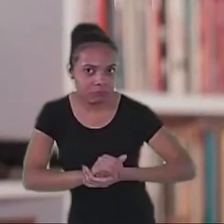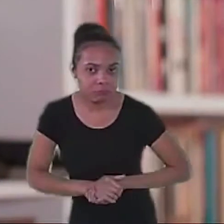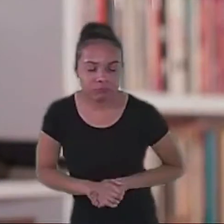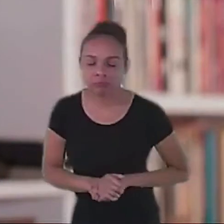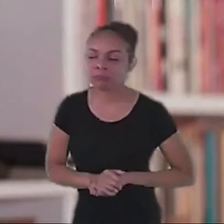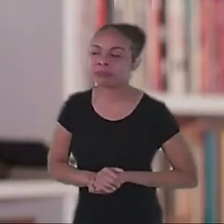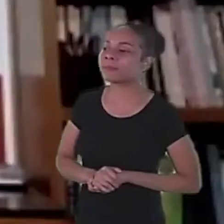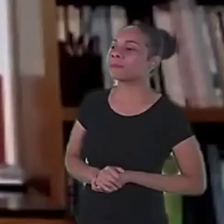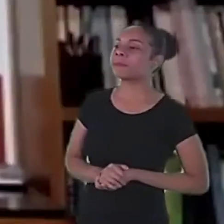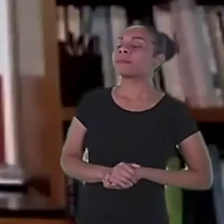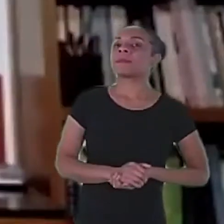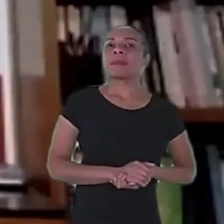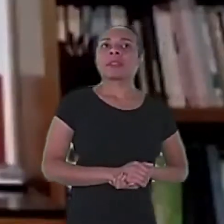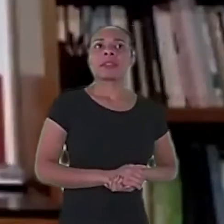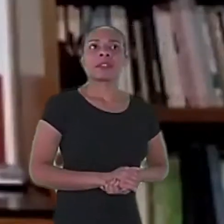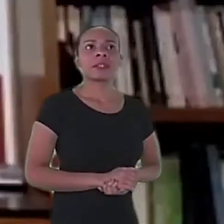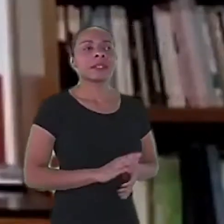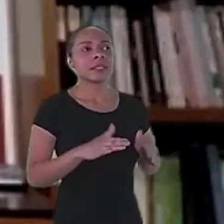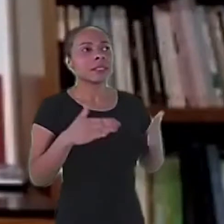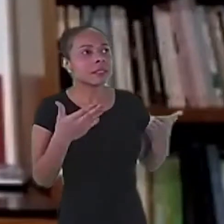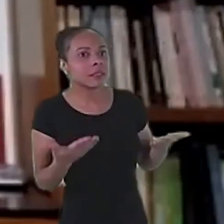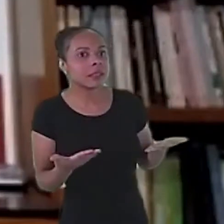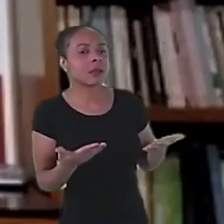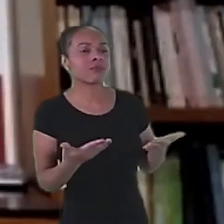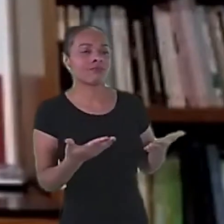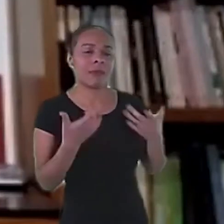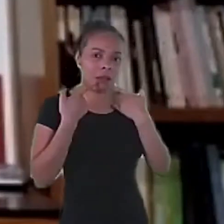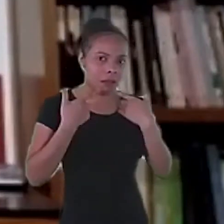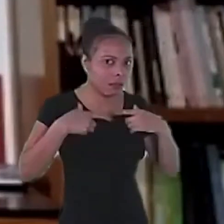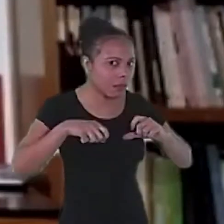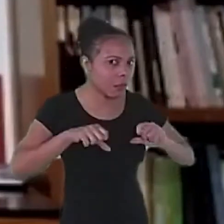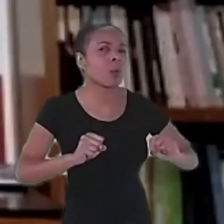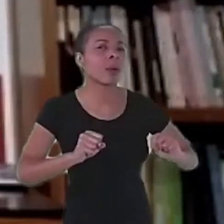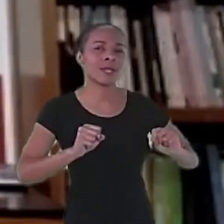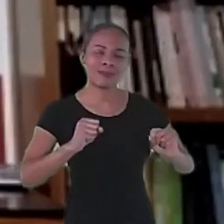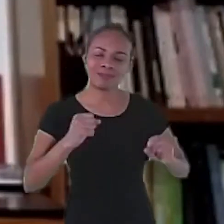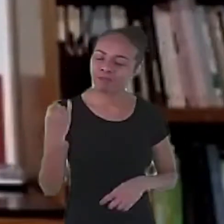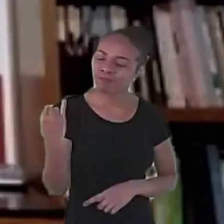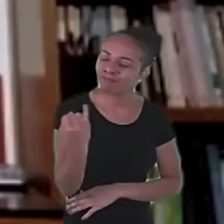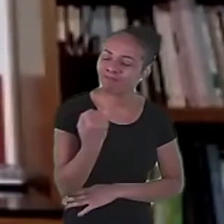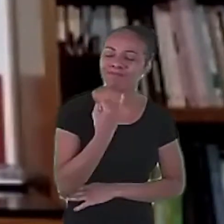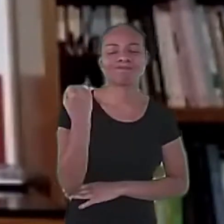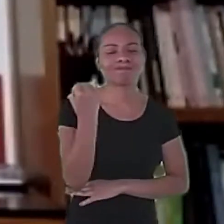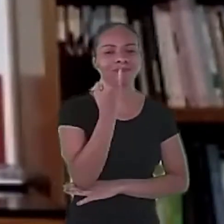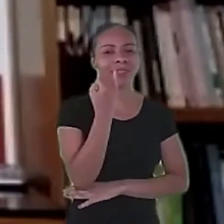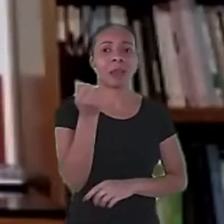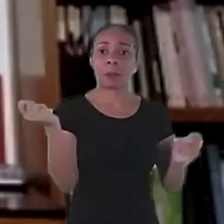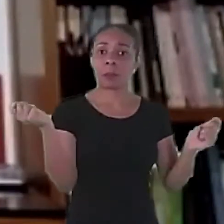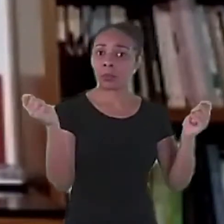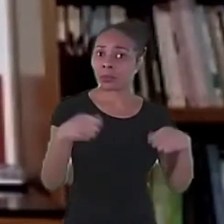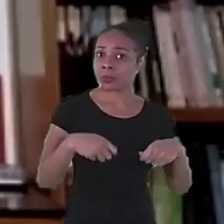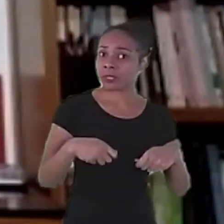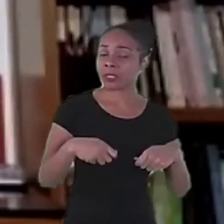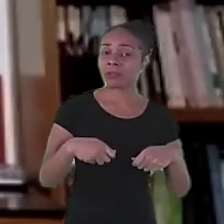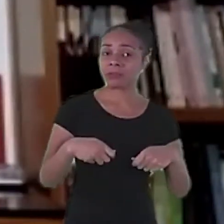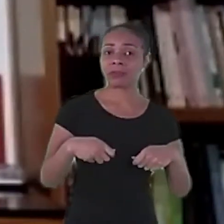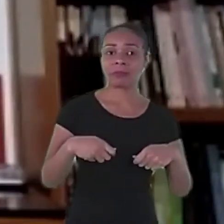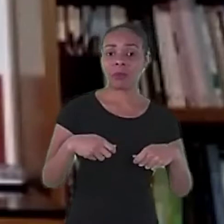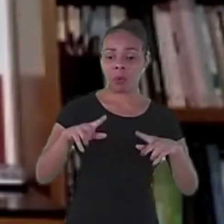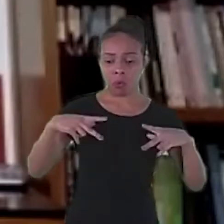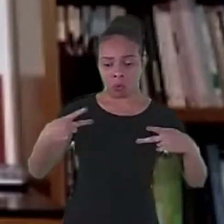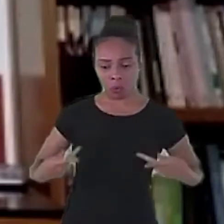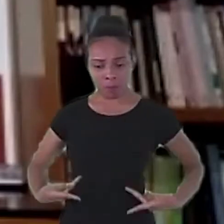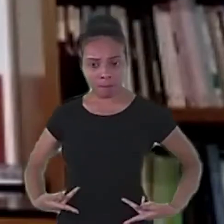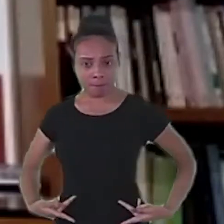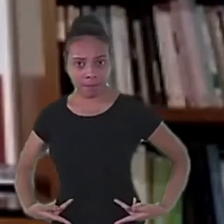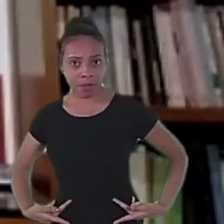Não, a linguagem é fundamental, é o que distingue o humano do restante do